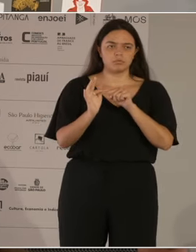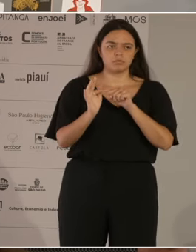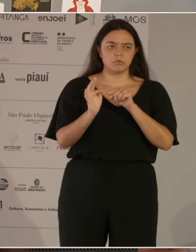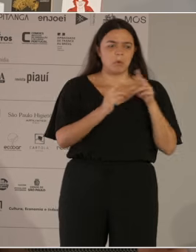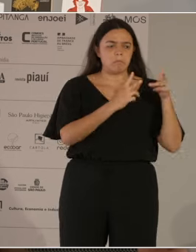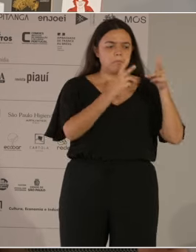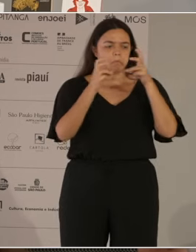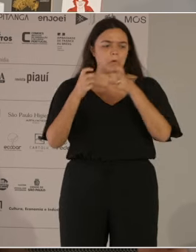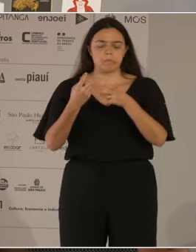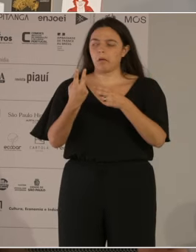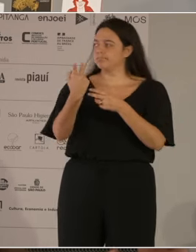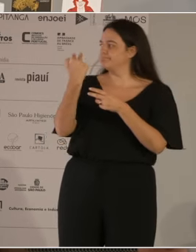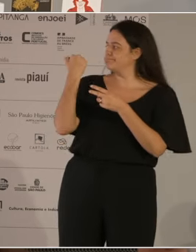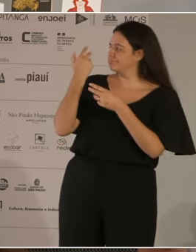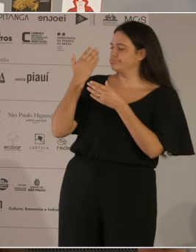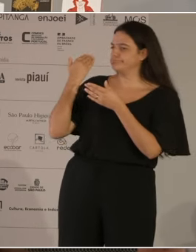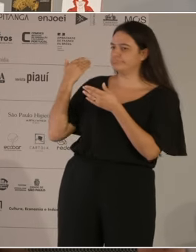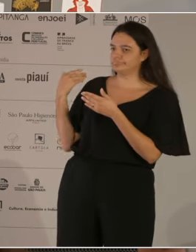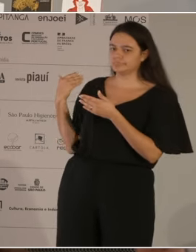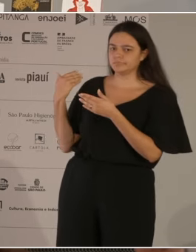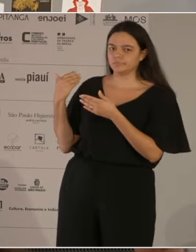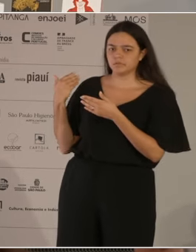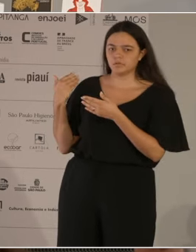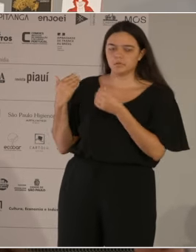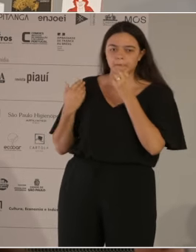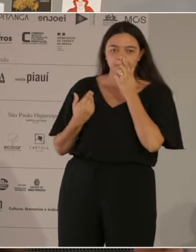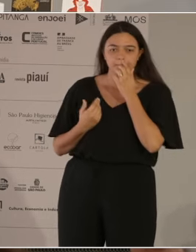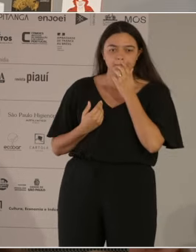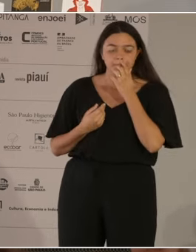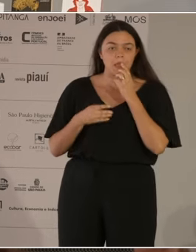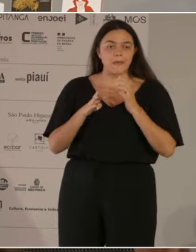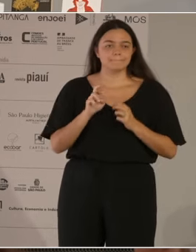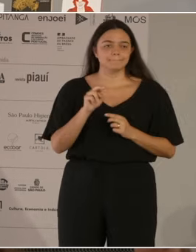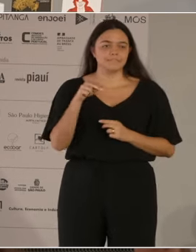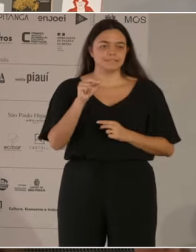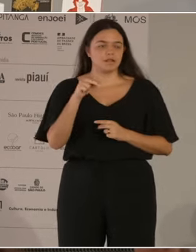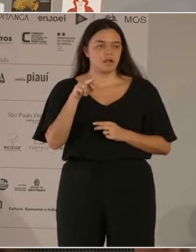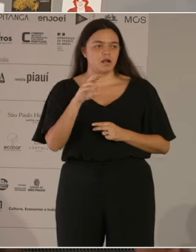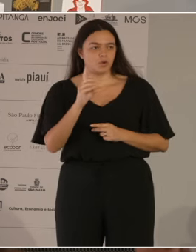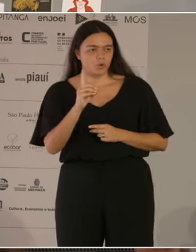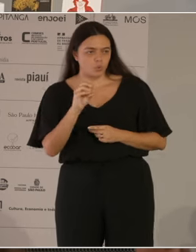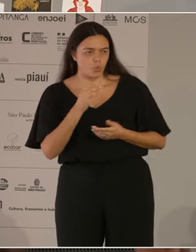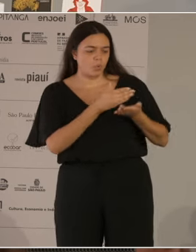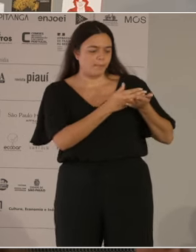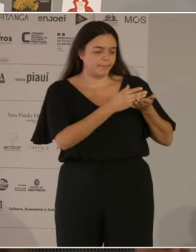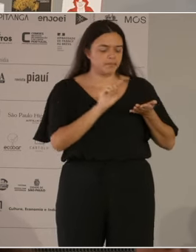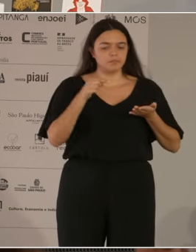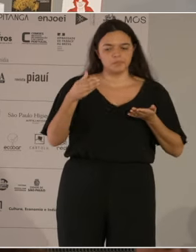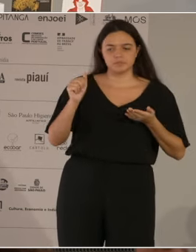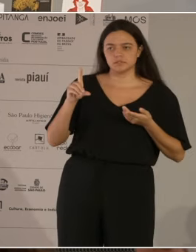longe no passado? Queria ouvir você, né? Bernardo, talvez, começar você, depois se você quiser falar, Adriana